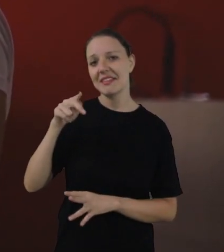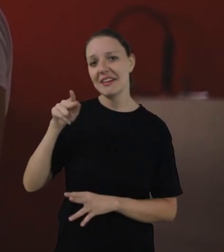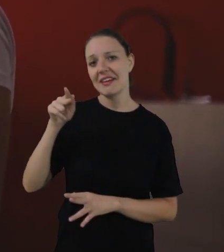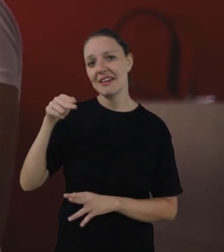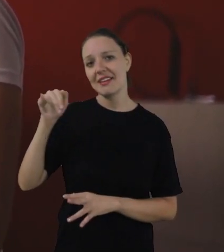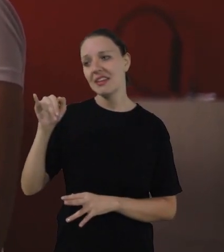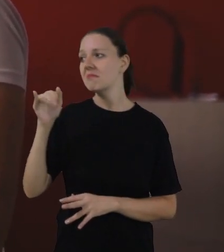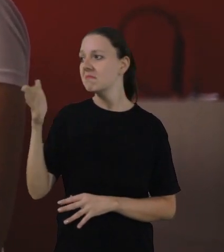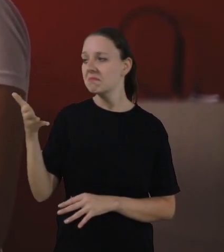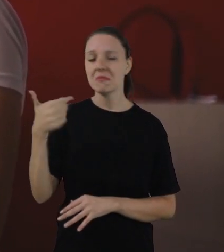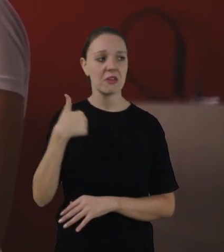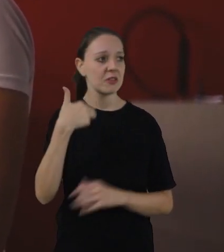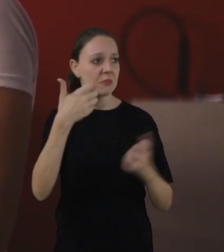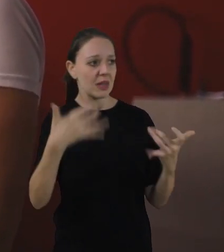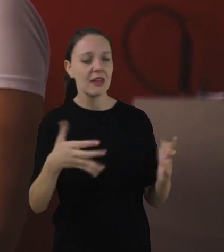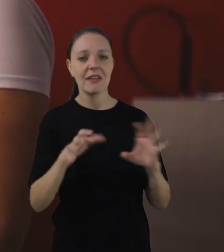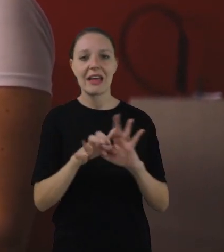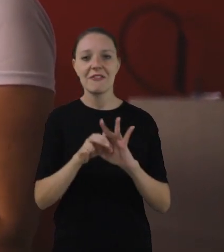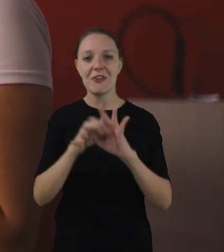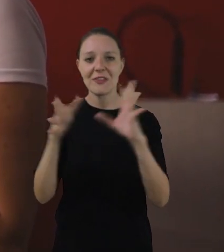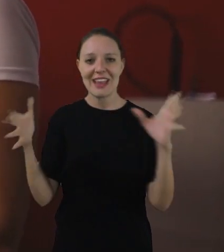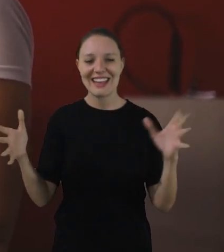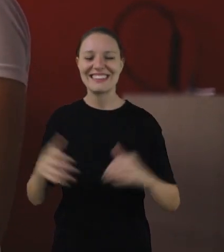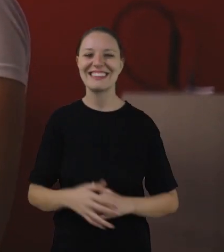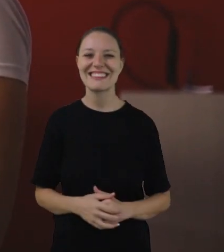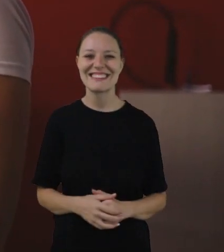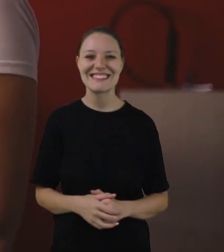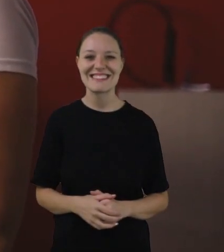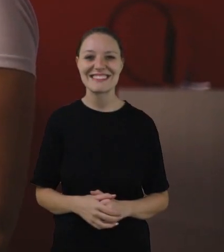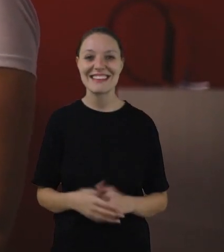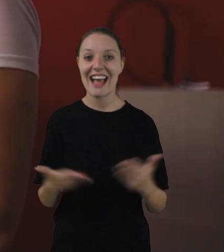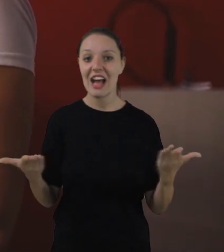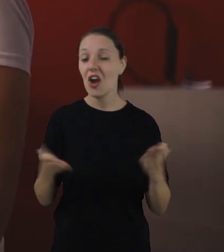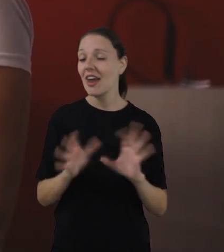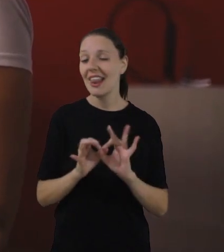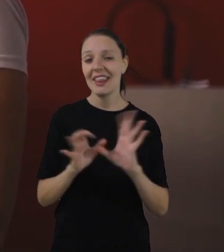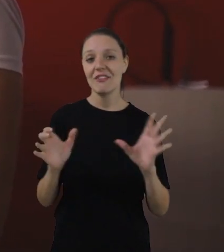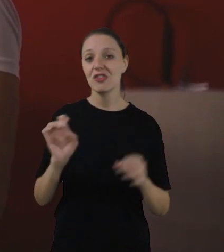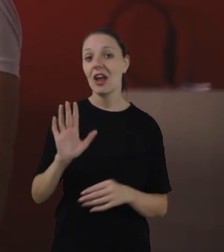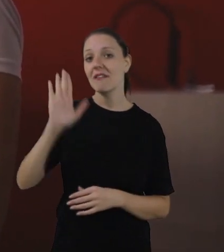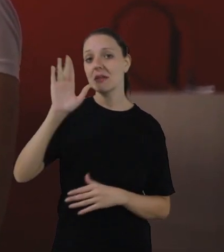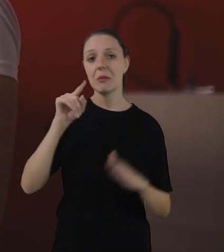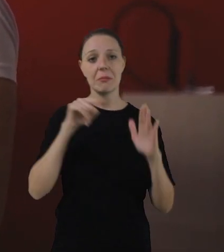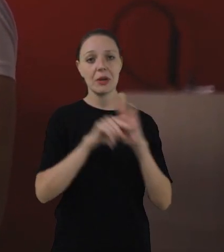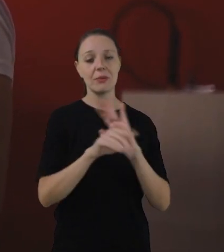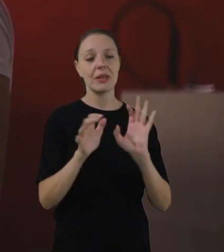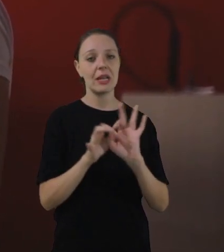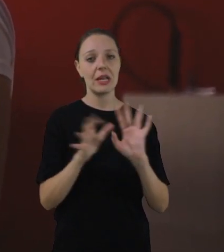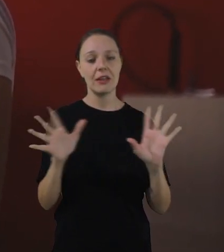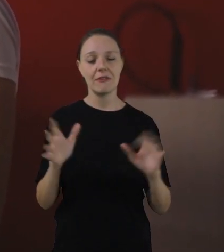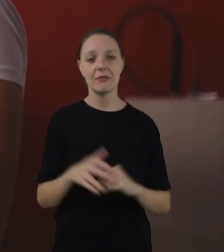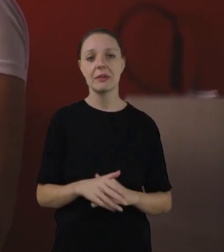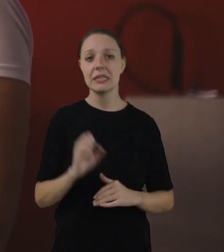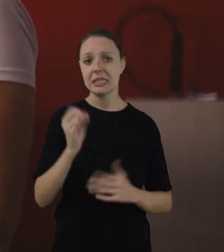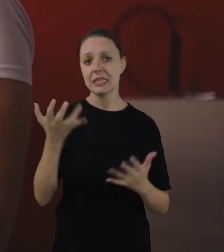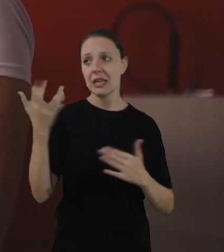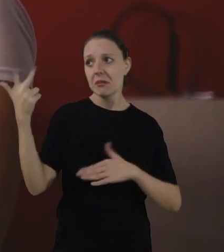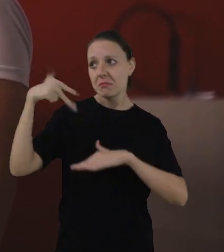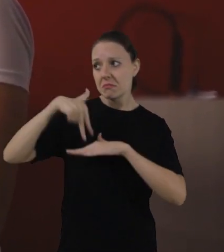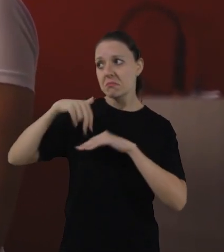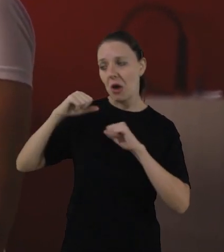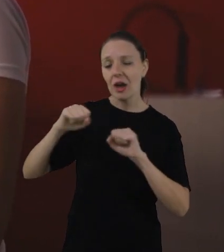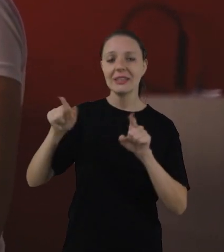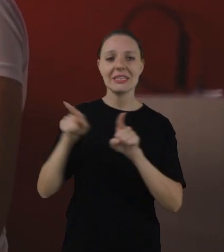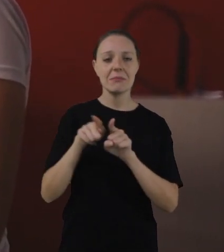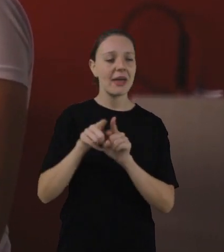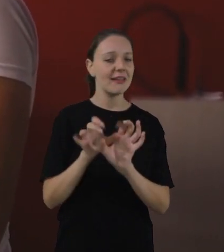colocação, uma reflexão a partir da fala da Dani, do que a gente trouxe aqui também. Fiquem bem à vontade, a gente vai deixar aqui o espaço livre, só levanta a mão e